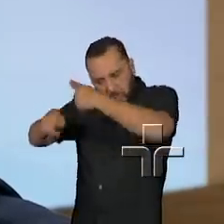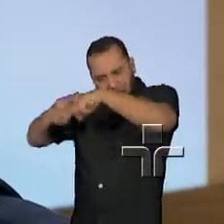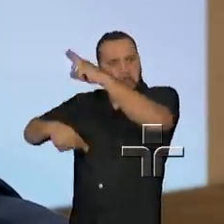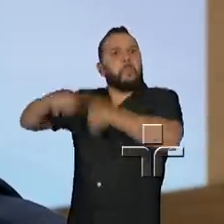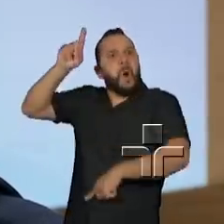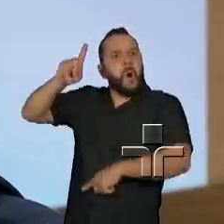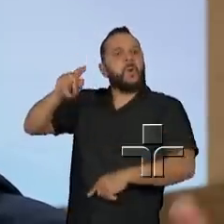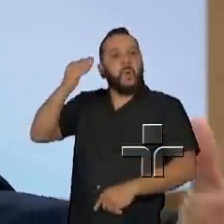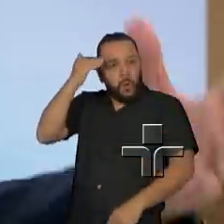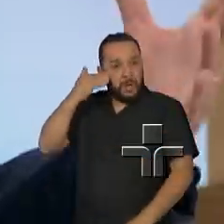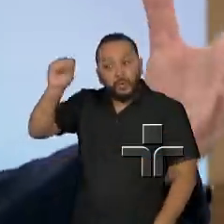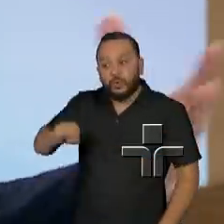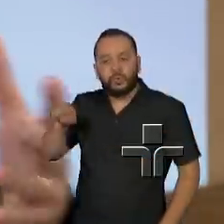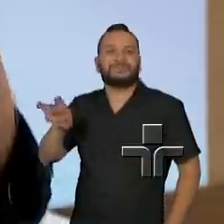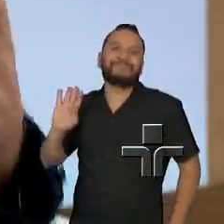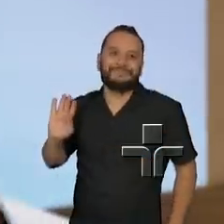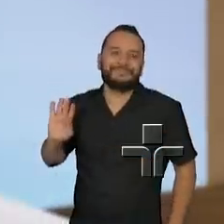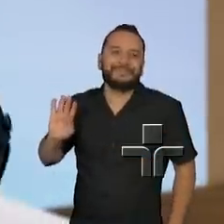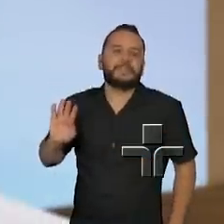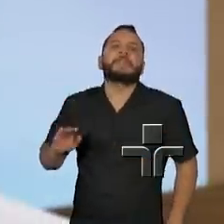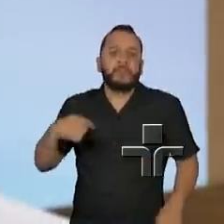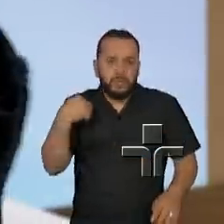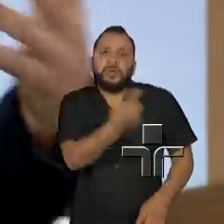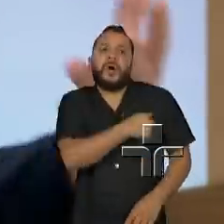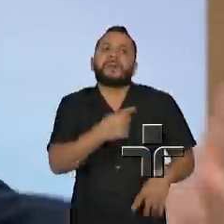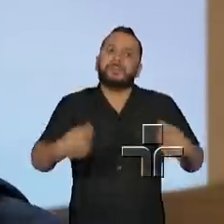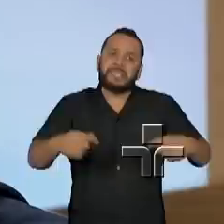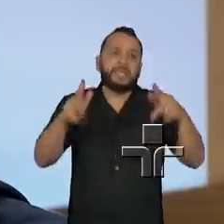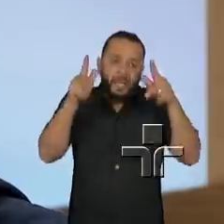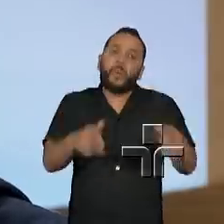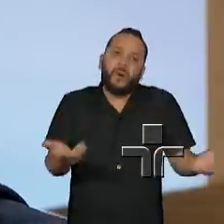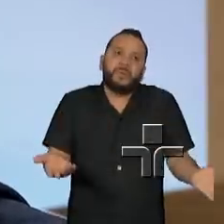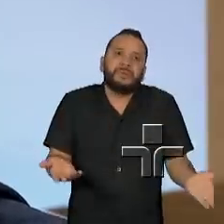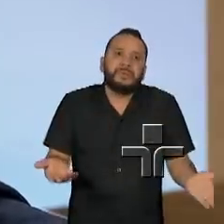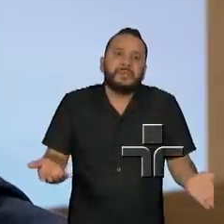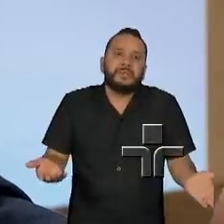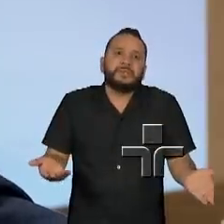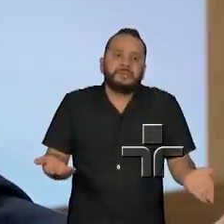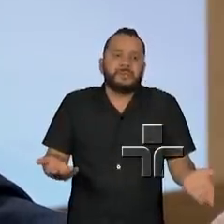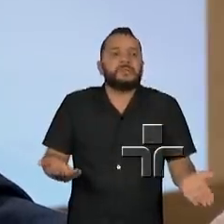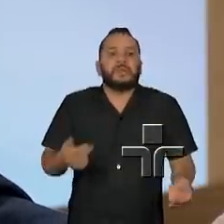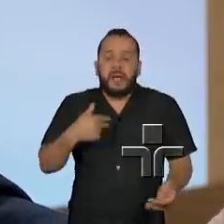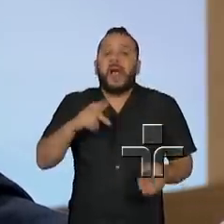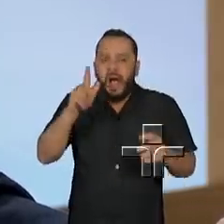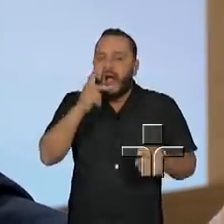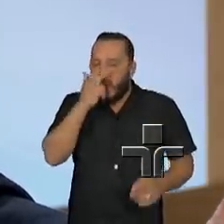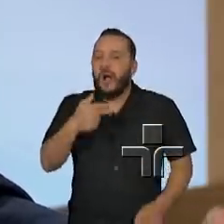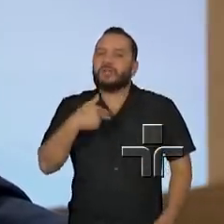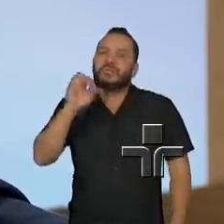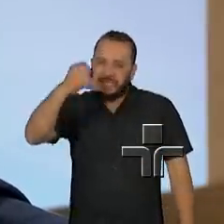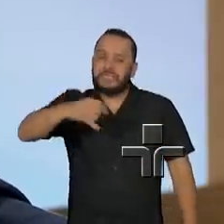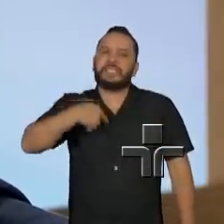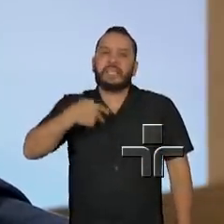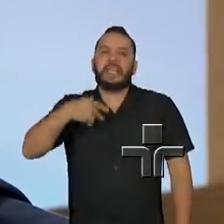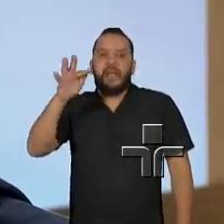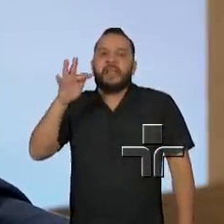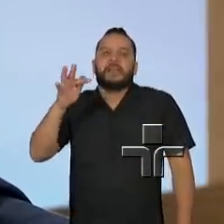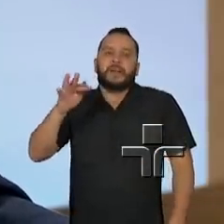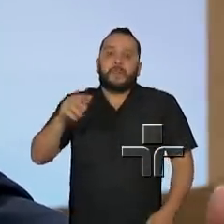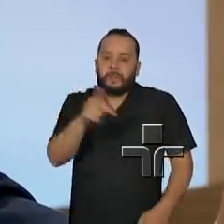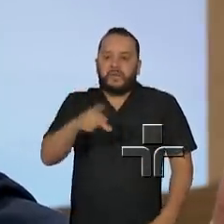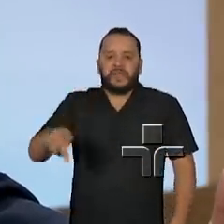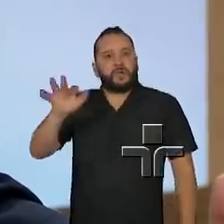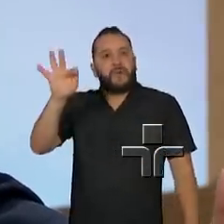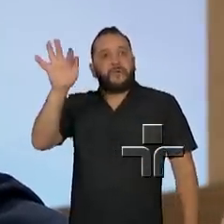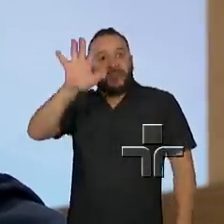precisa de um grande movimento unificado, coerente em direção ao futuro. Eu acho que a federalização pode